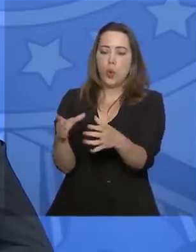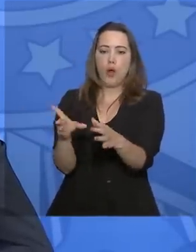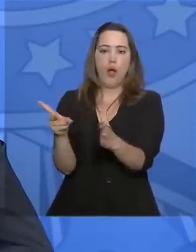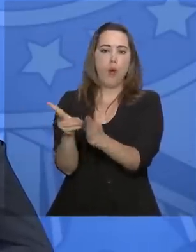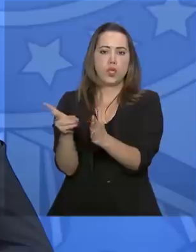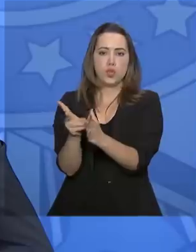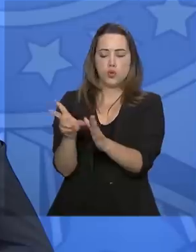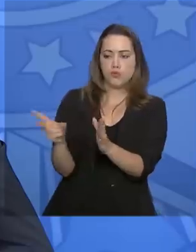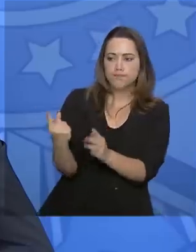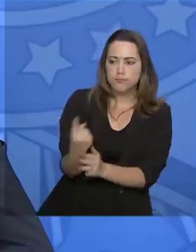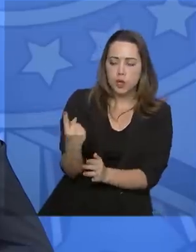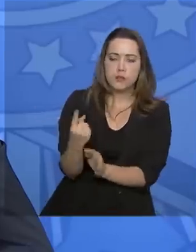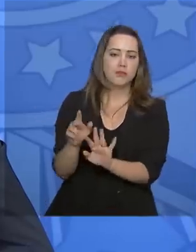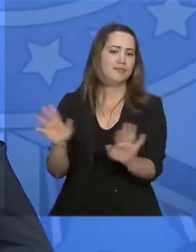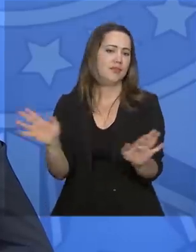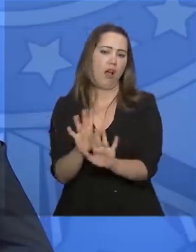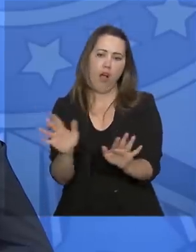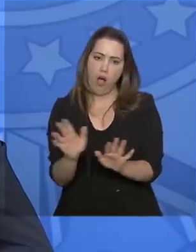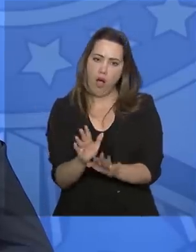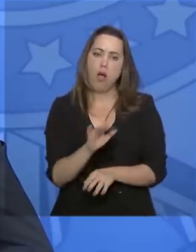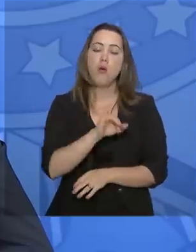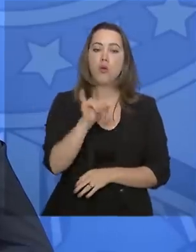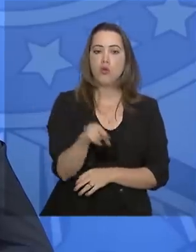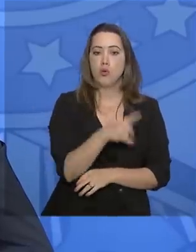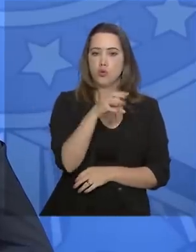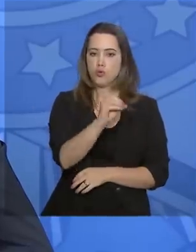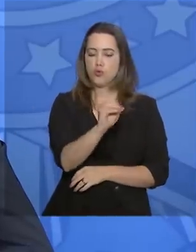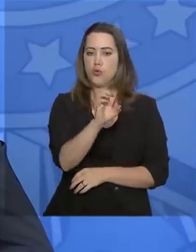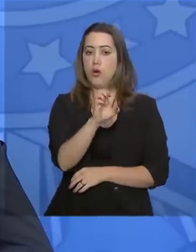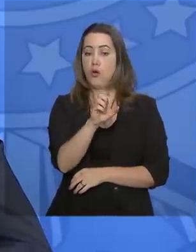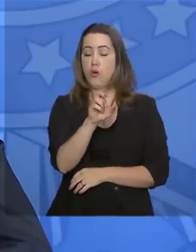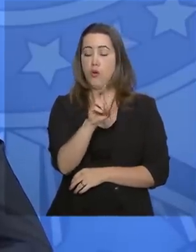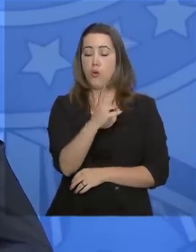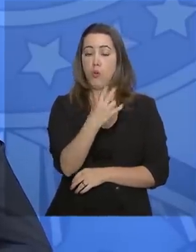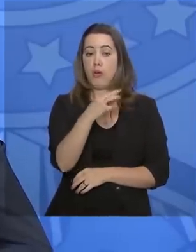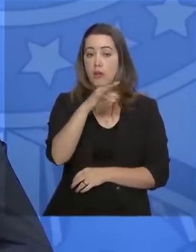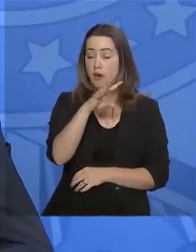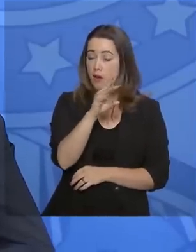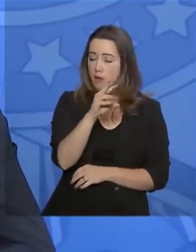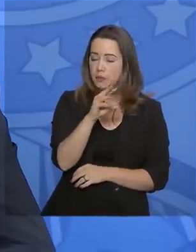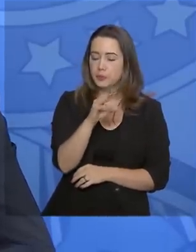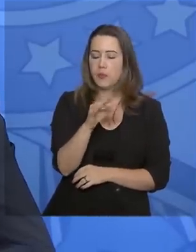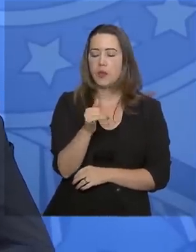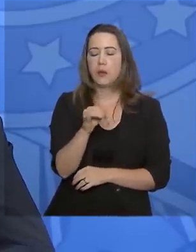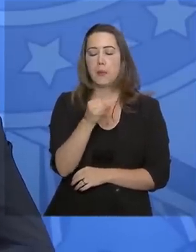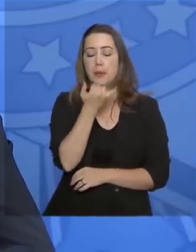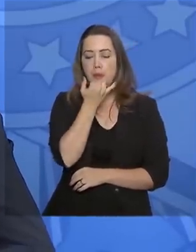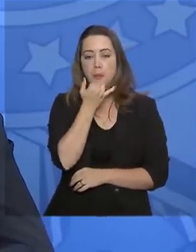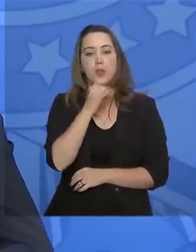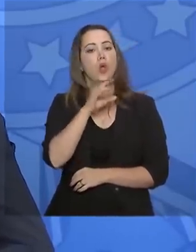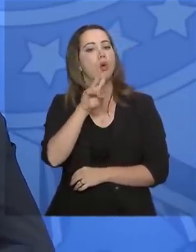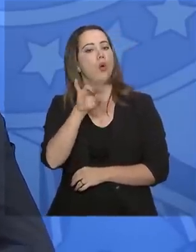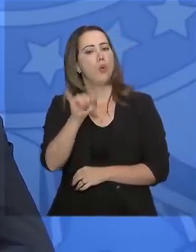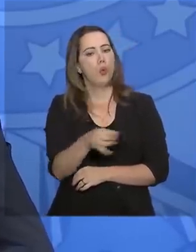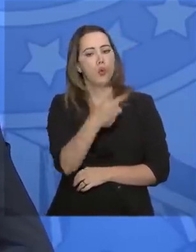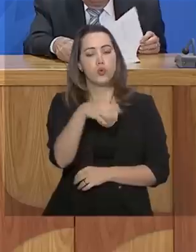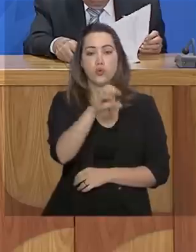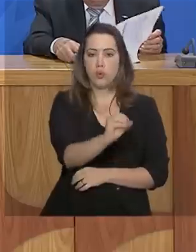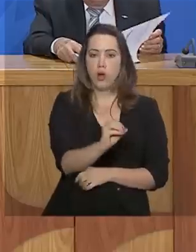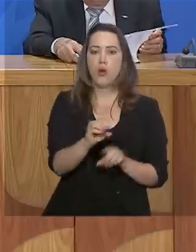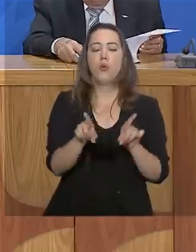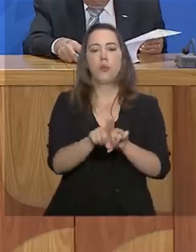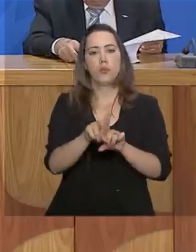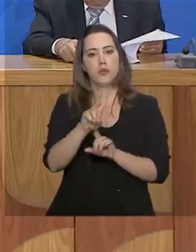sabe do que o índio precisa é e está pronta a seqüência vocês também o exército pode